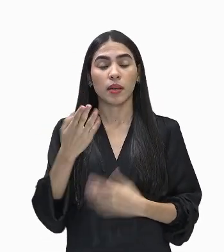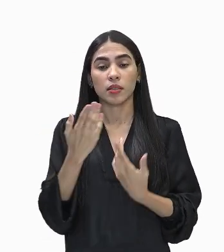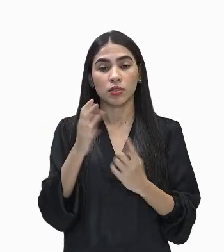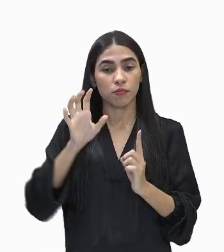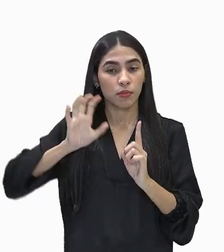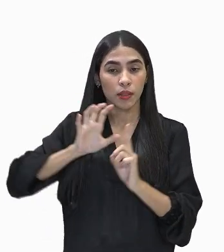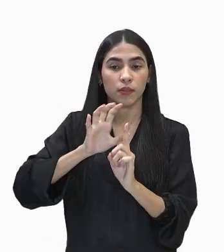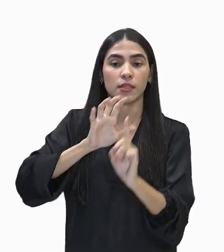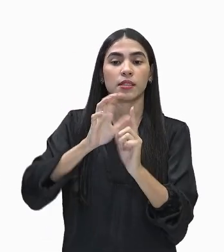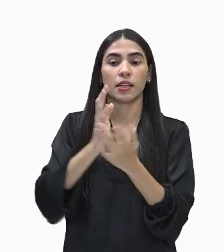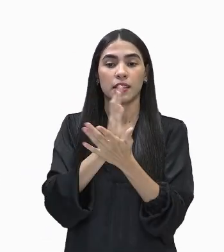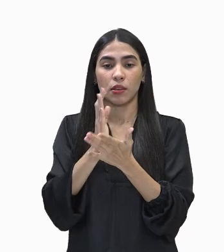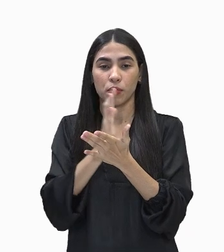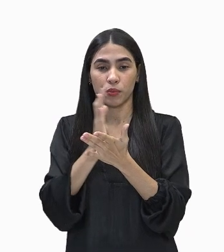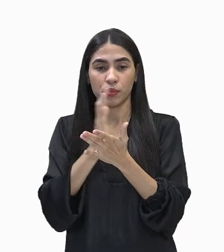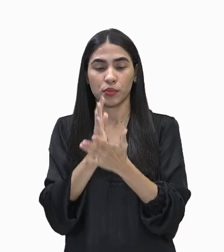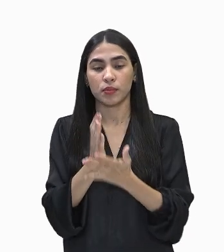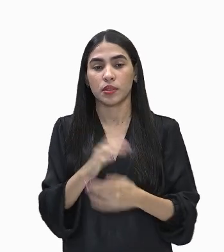em algumas